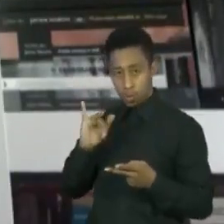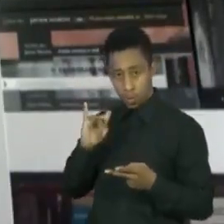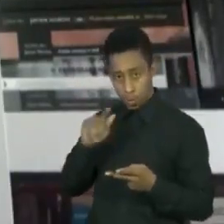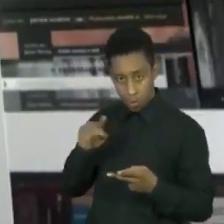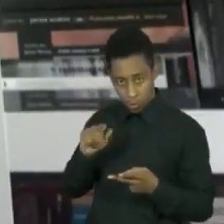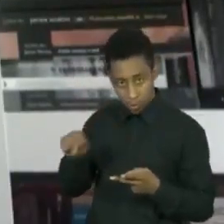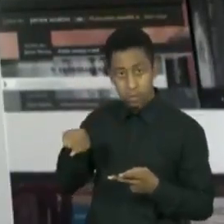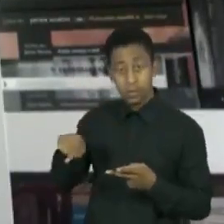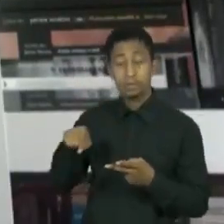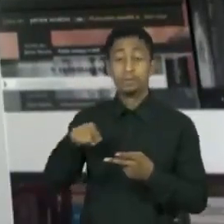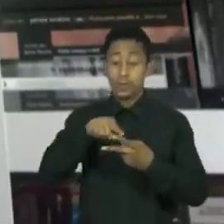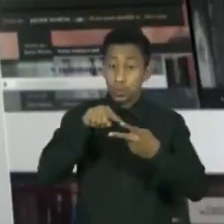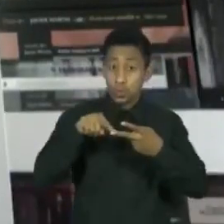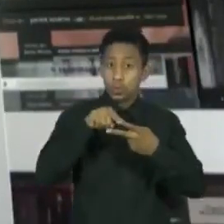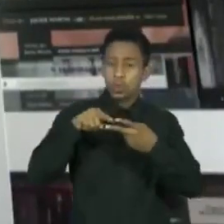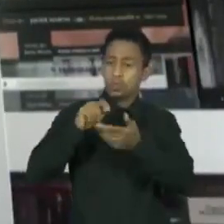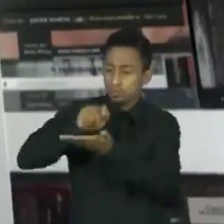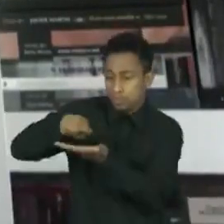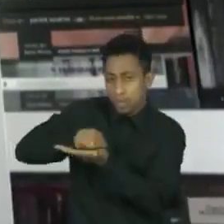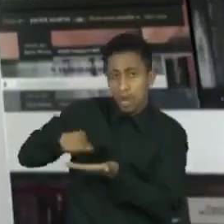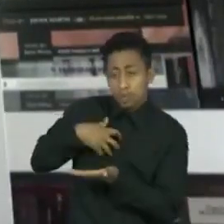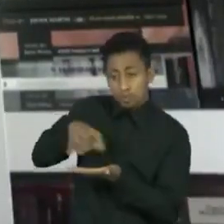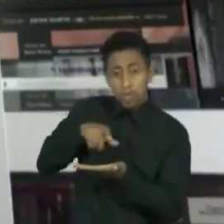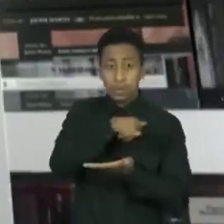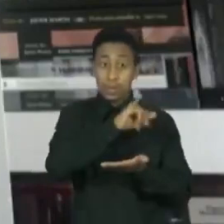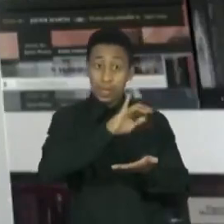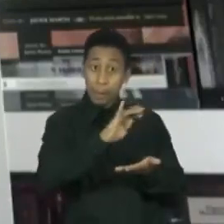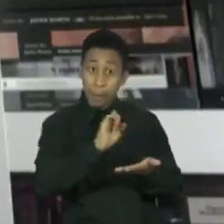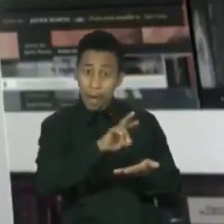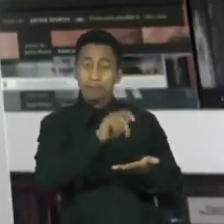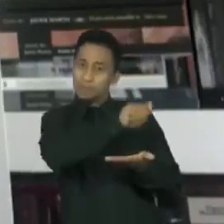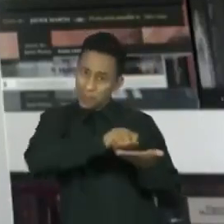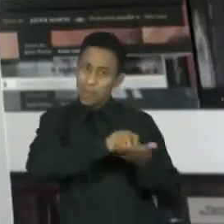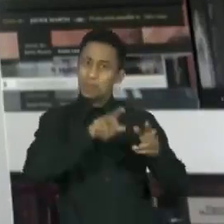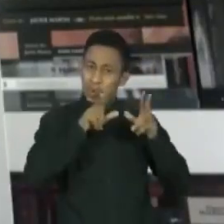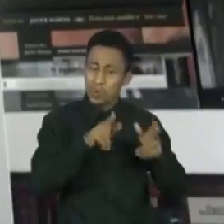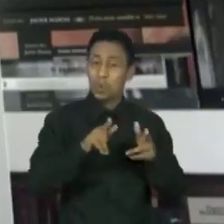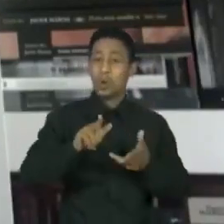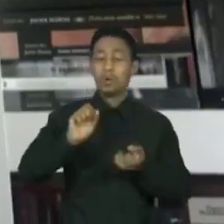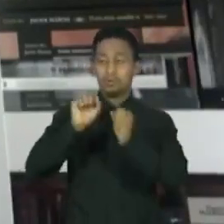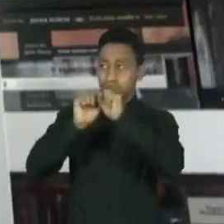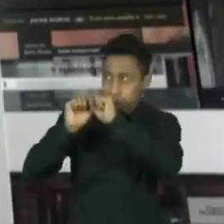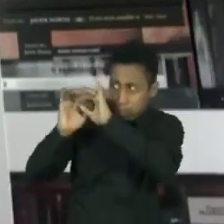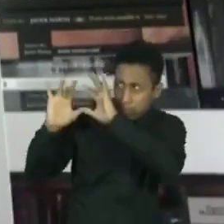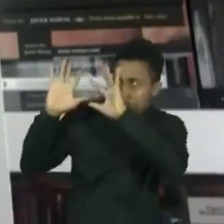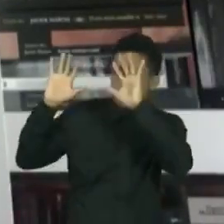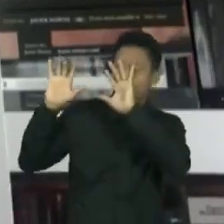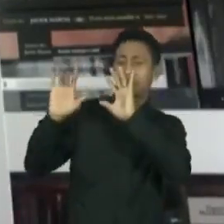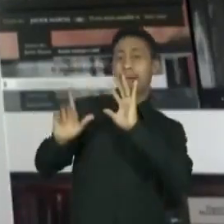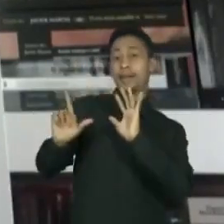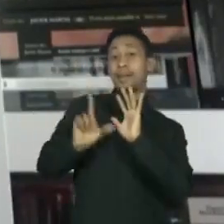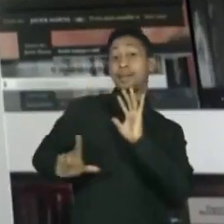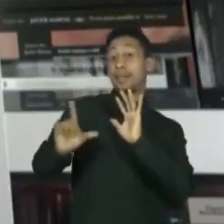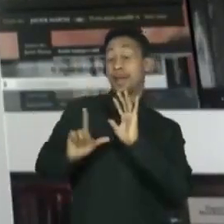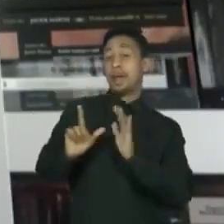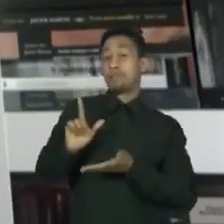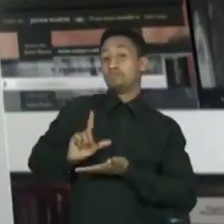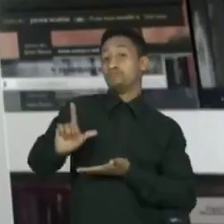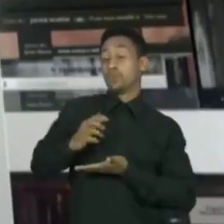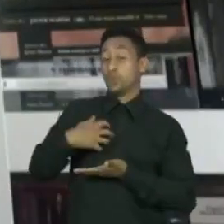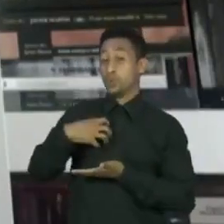um bocadinho o universo de onde vem, é um universo literário que de alguma maneira também é